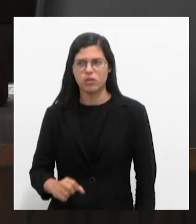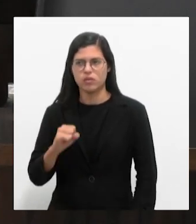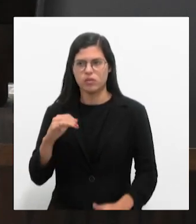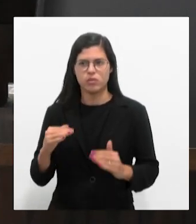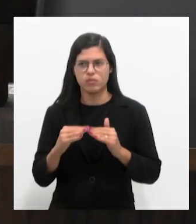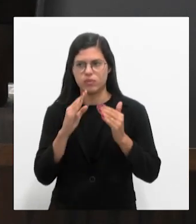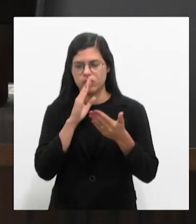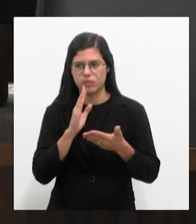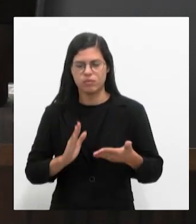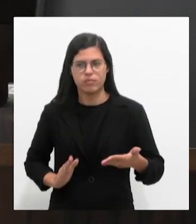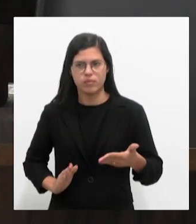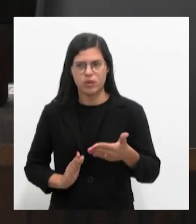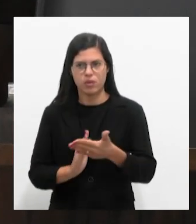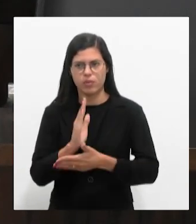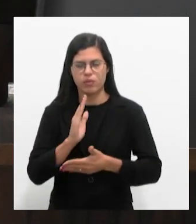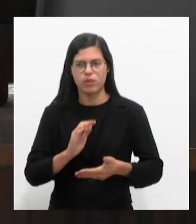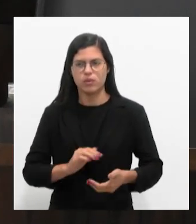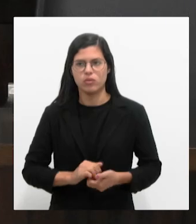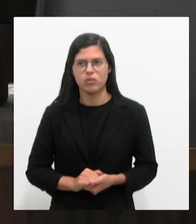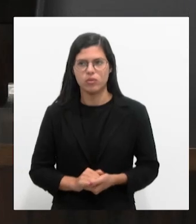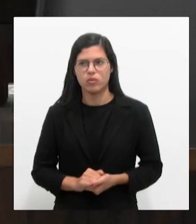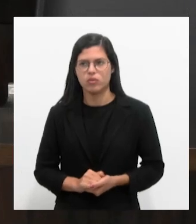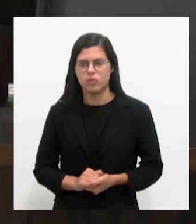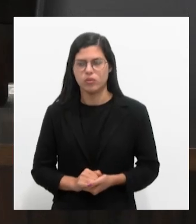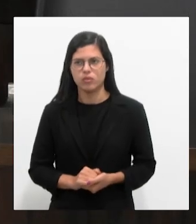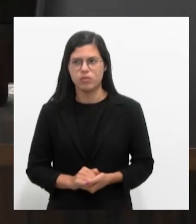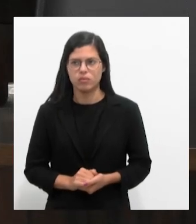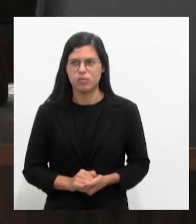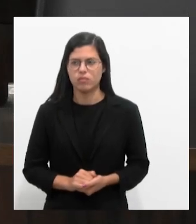senhores que aprovam, permaneçam como estão. Aprovado.